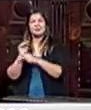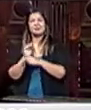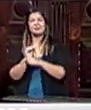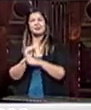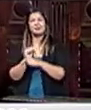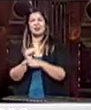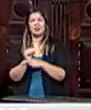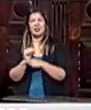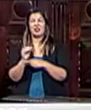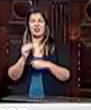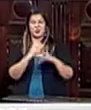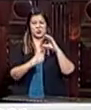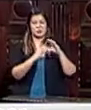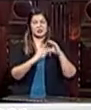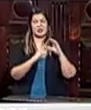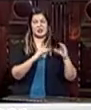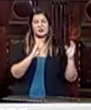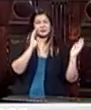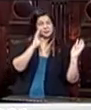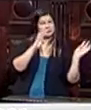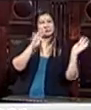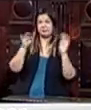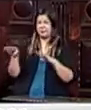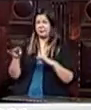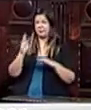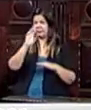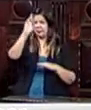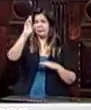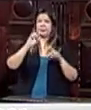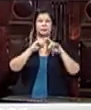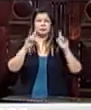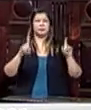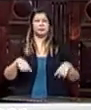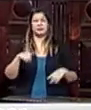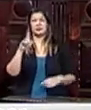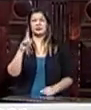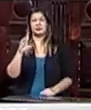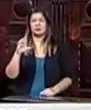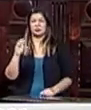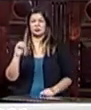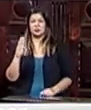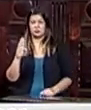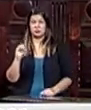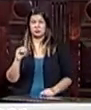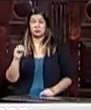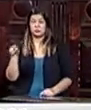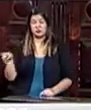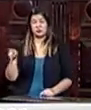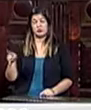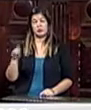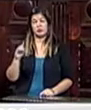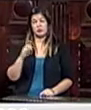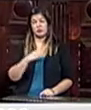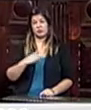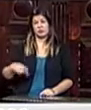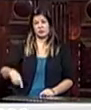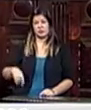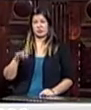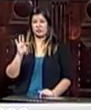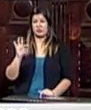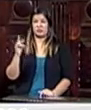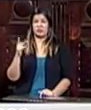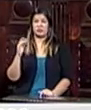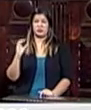Brasil, todos liderados pelo Sistema Globo, o presidente Fernando Henrique deu